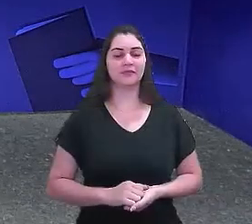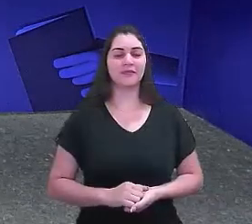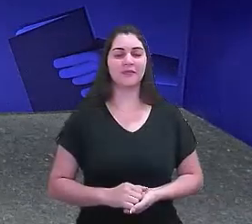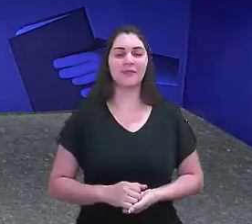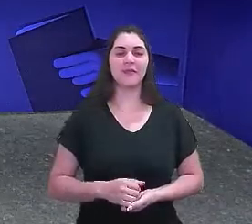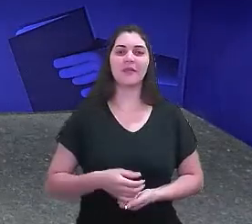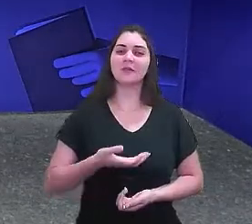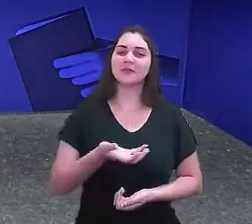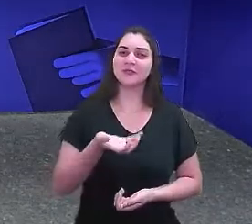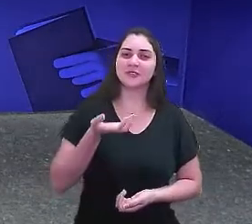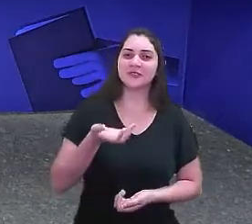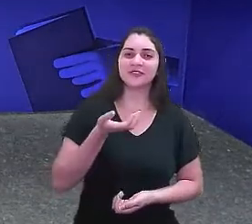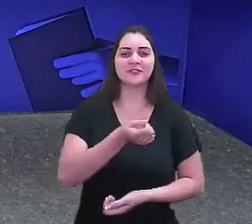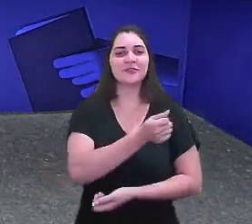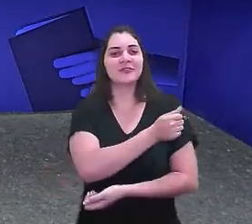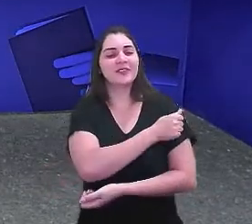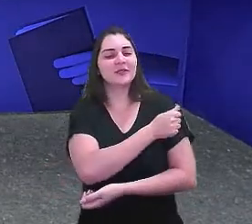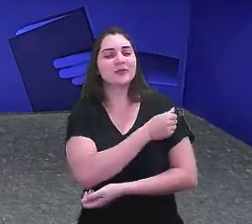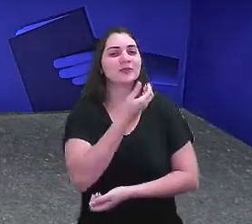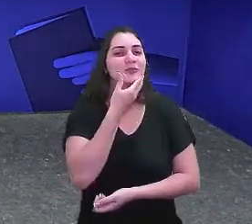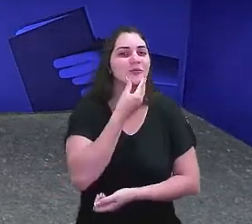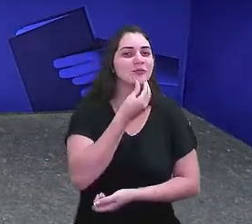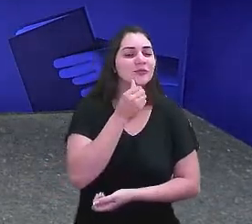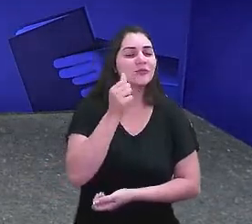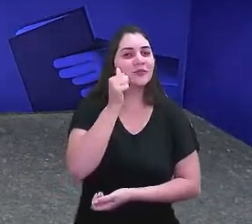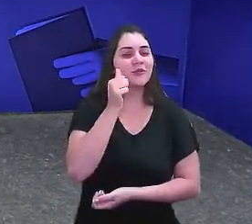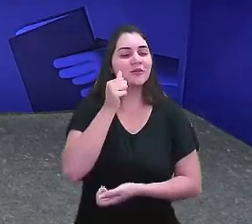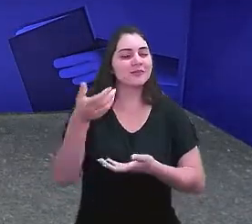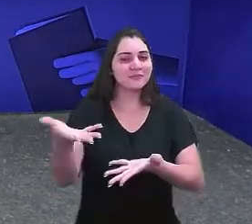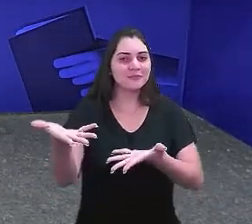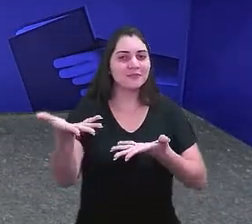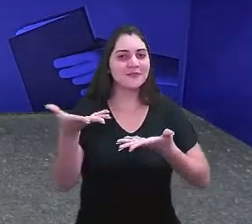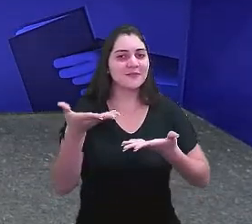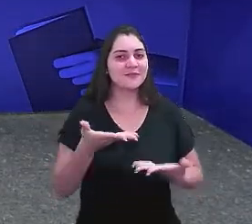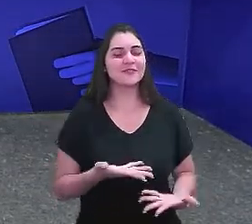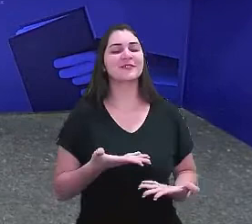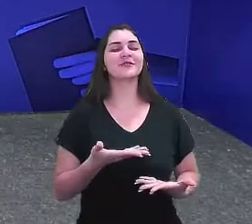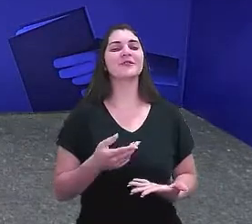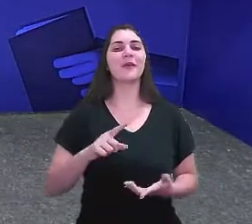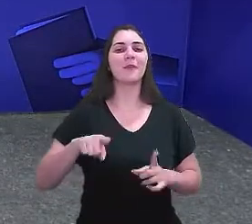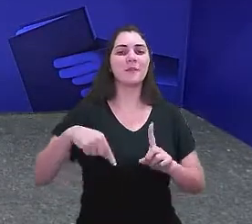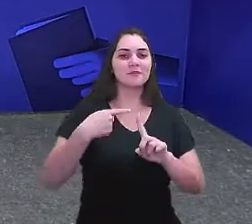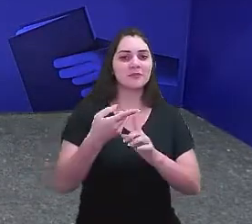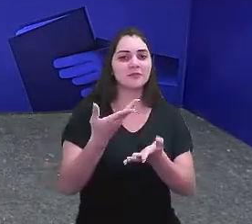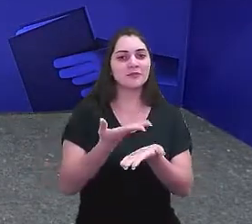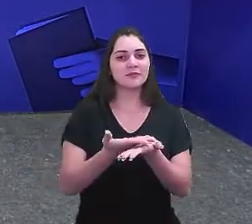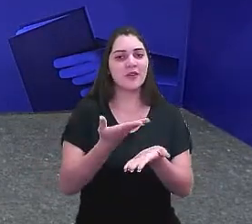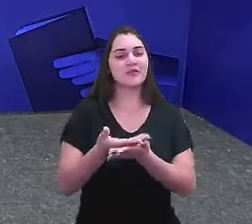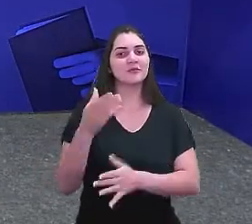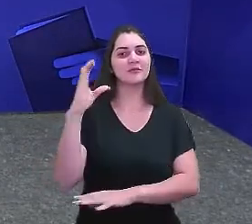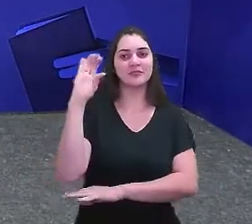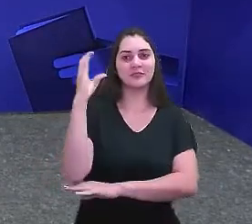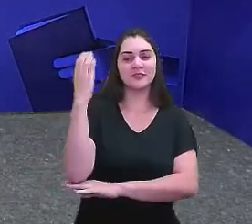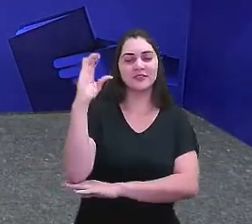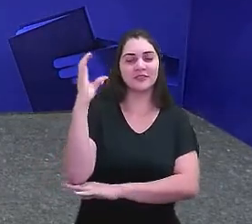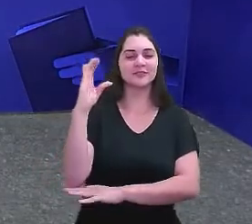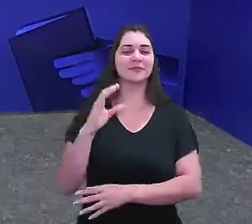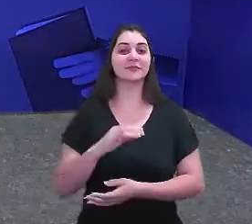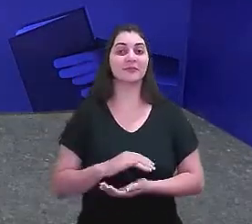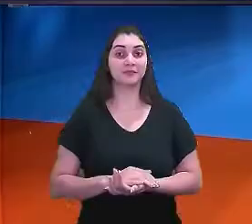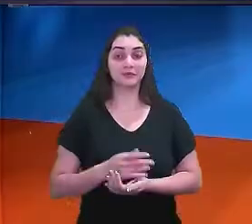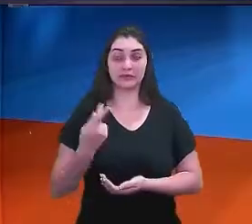Meus queridos alunos, minhas queridas alunas, sejam todos bem-vindos e bem-vindas a mais uma aula de Ciências da